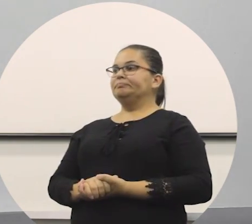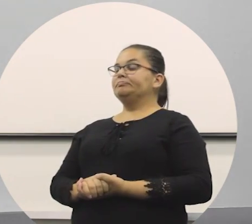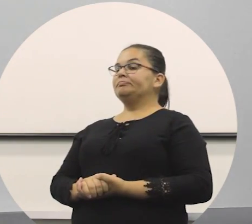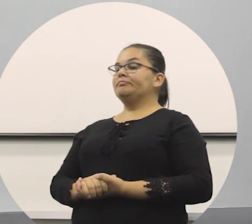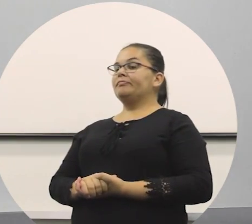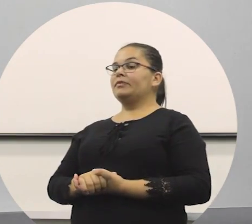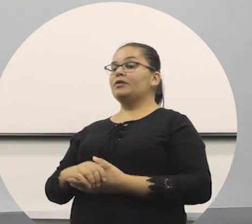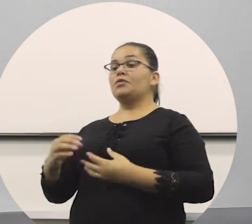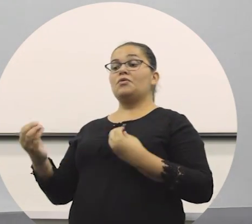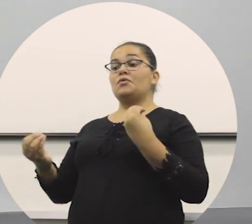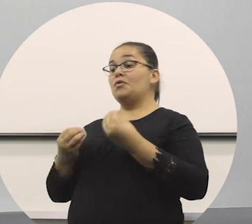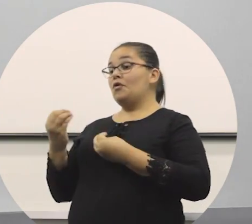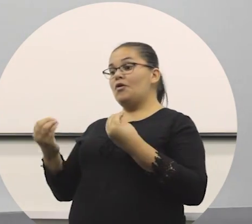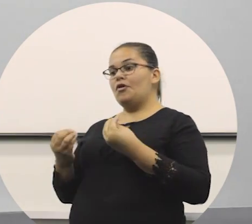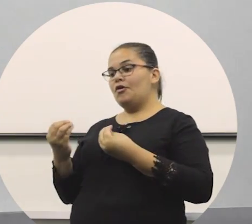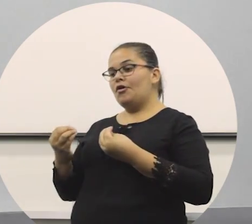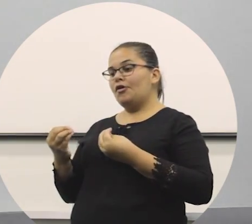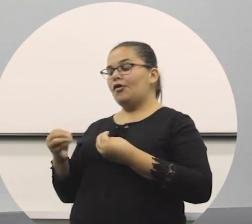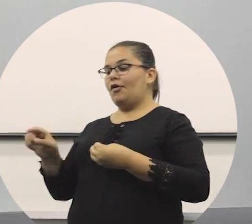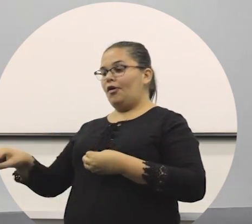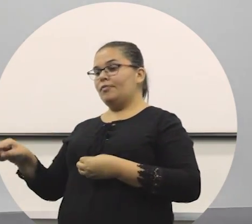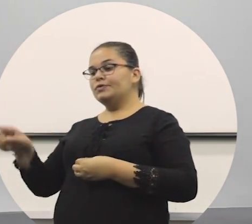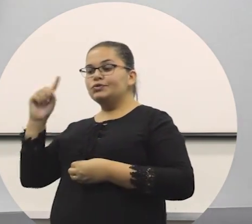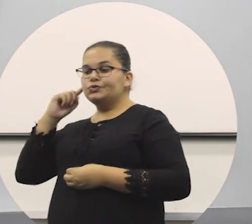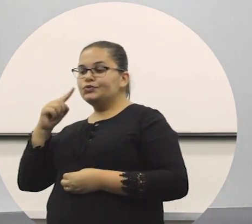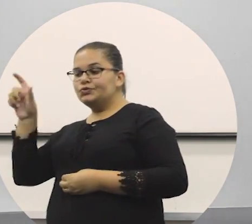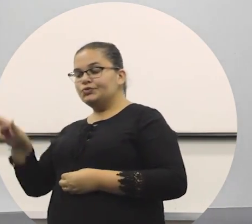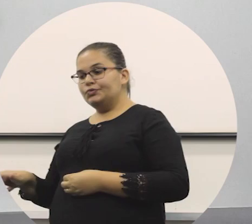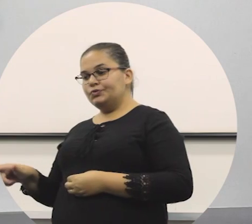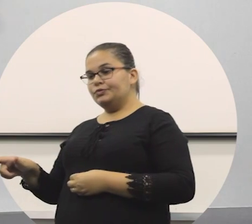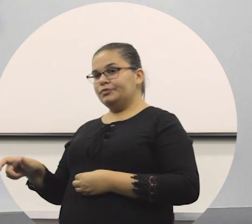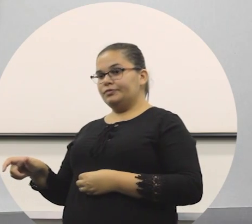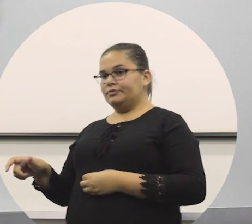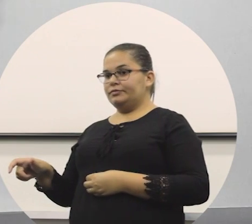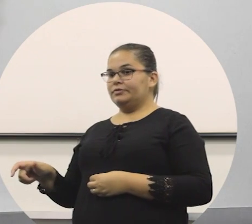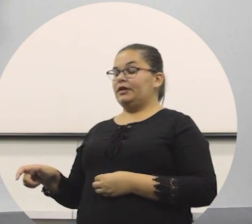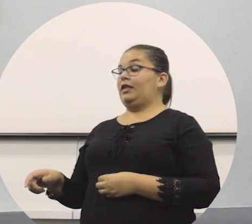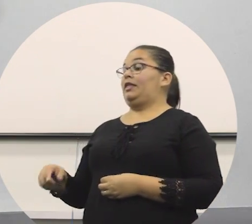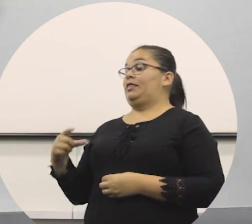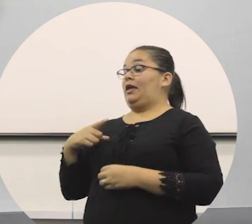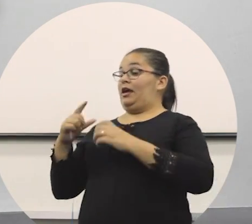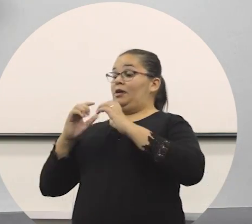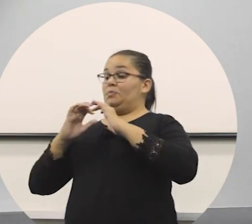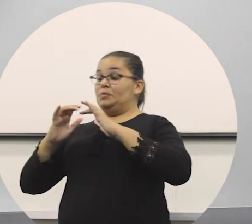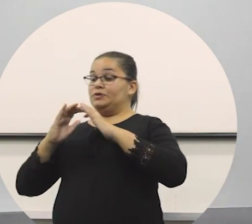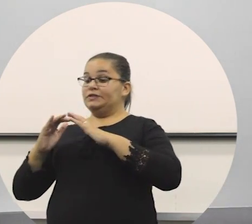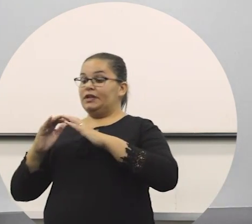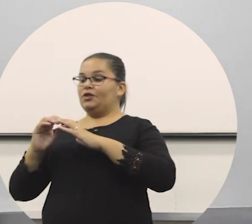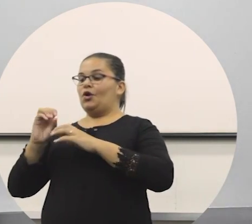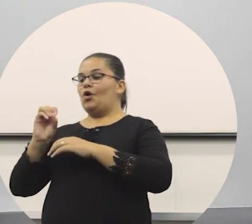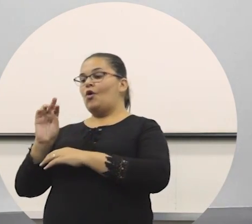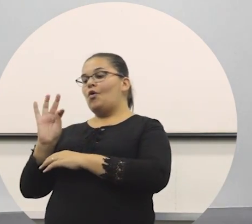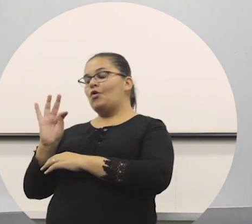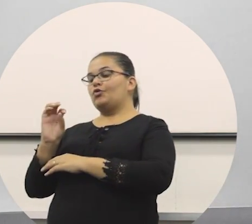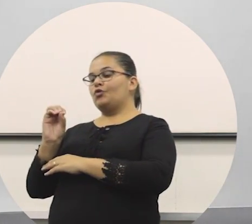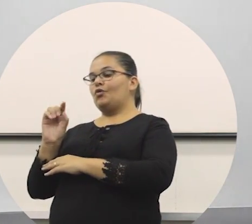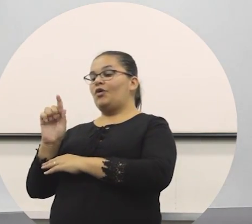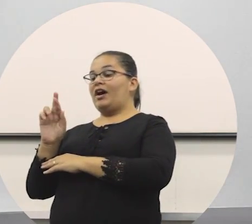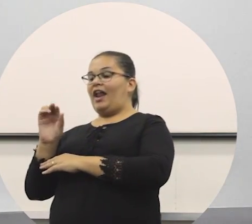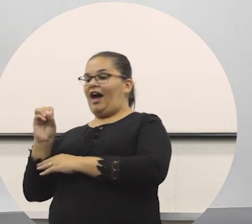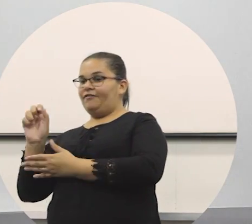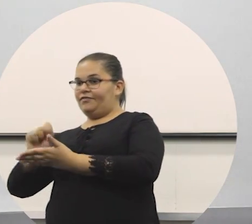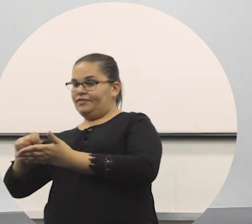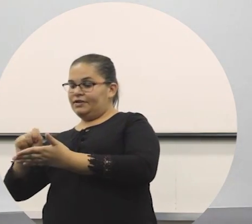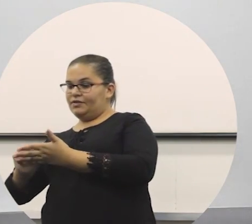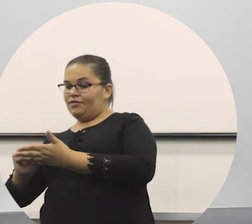Como que acontece? Eu vou direto do processador ortográfico para o processador semântico.